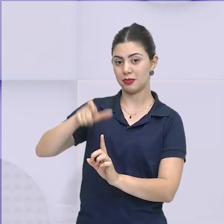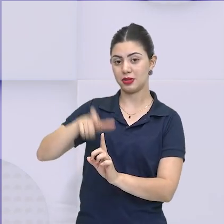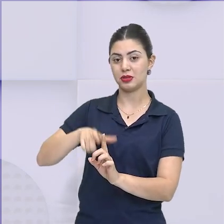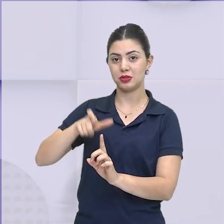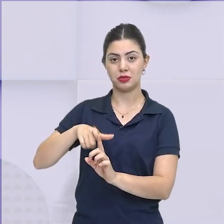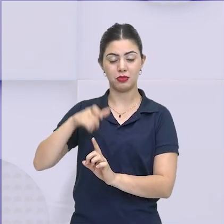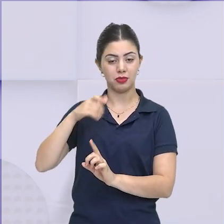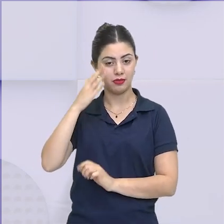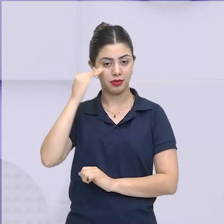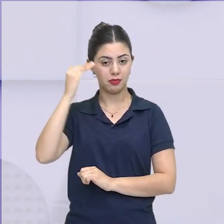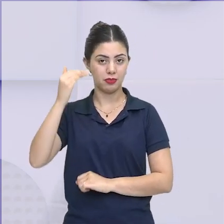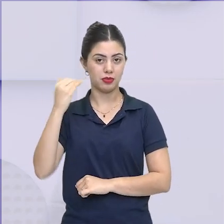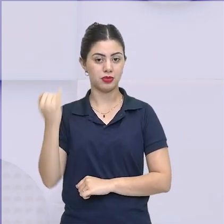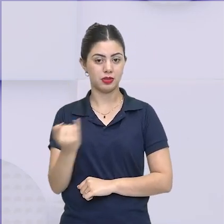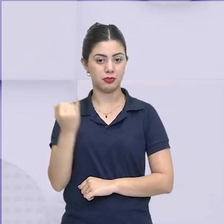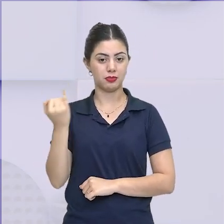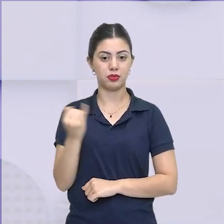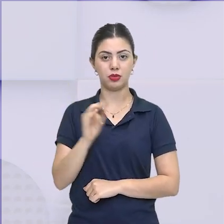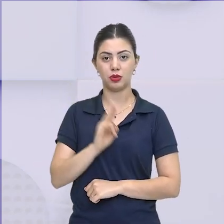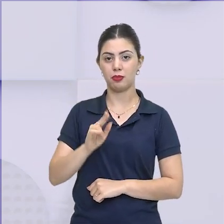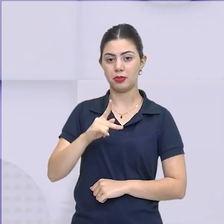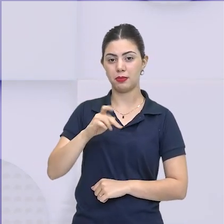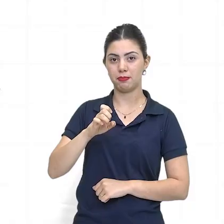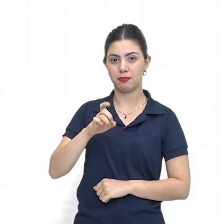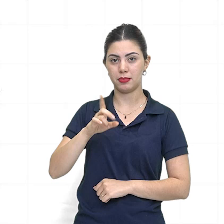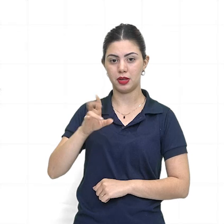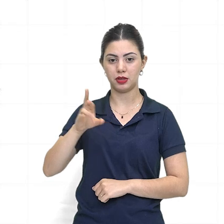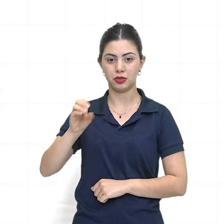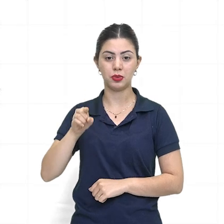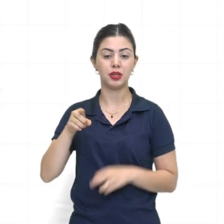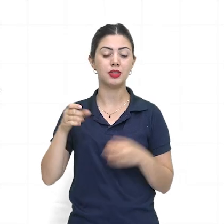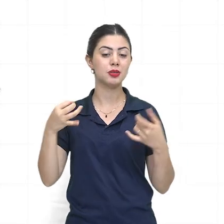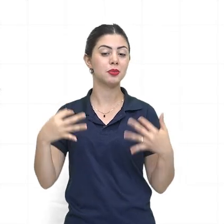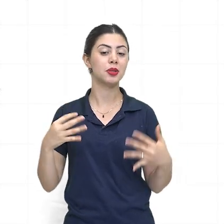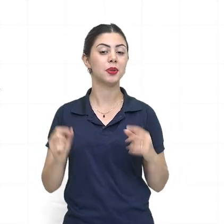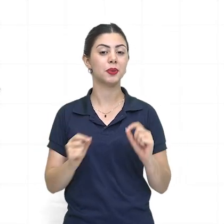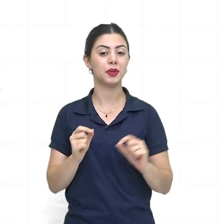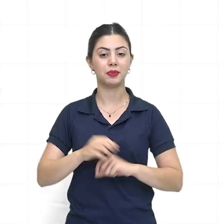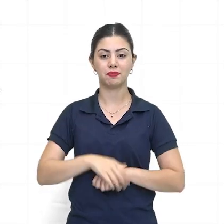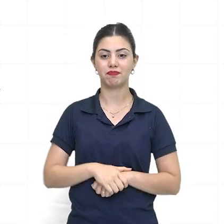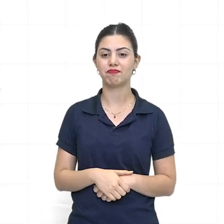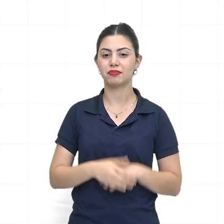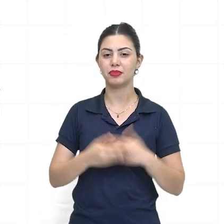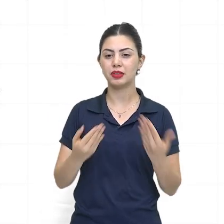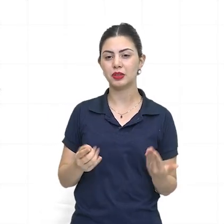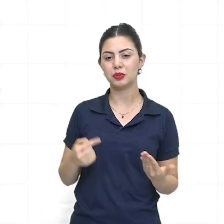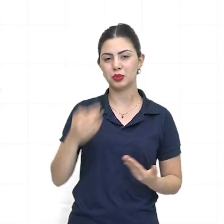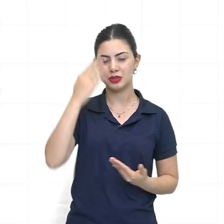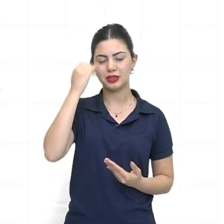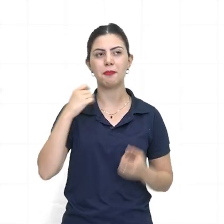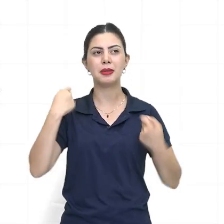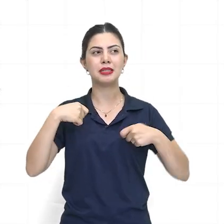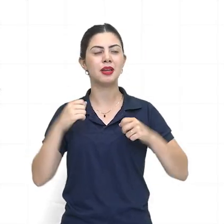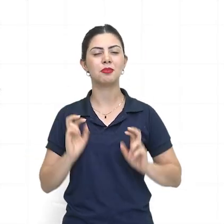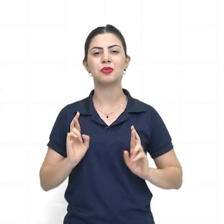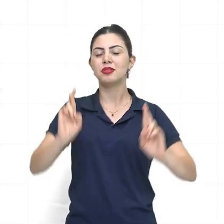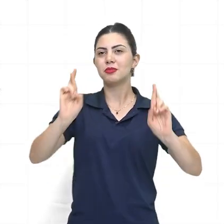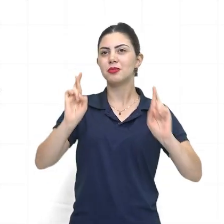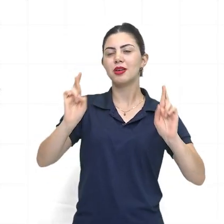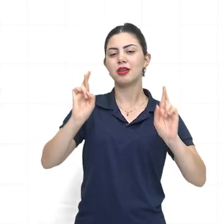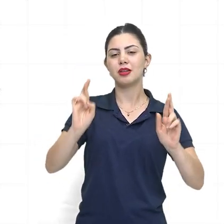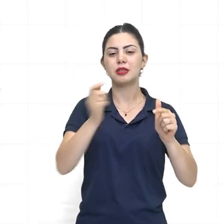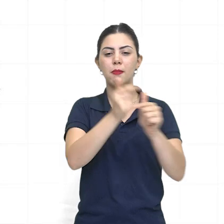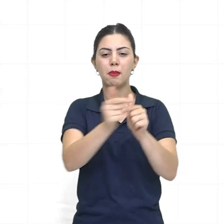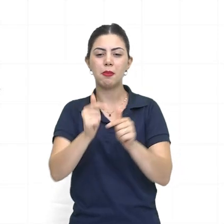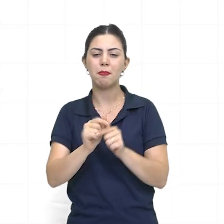chamado Pedro Casaldáliga. Escuta aí com a gente. A solução é sempre a esperança. Uma esperança,